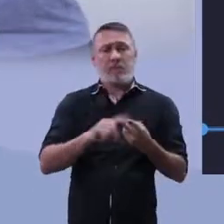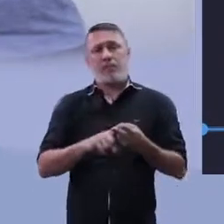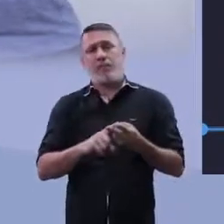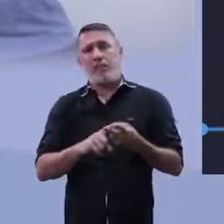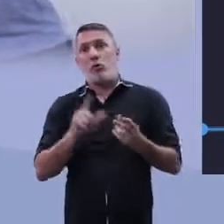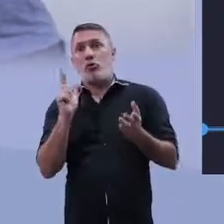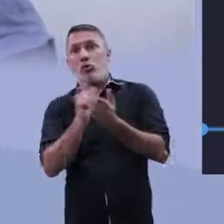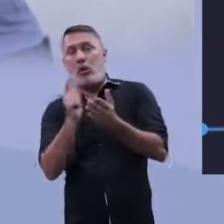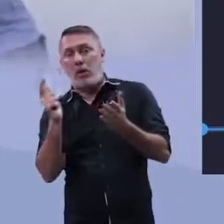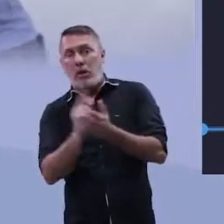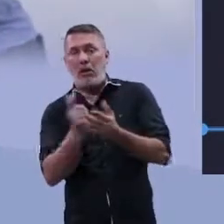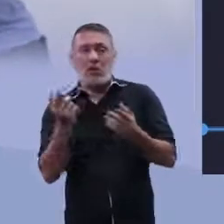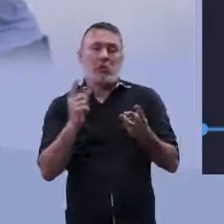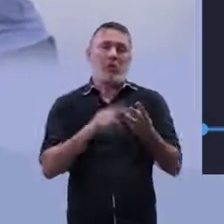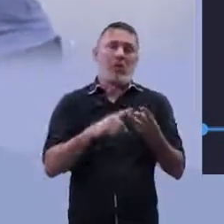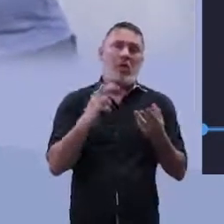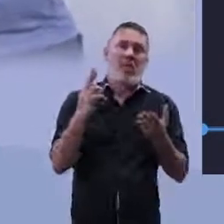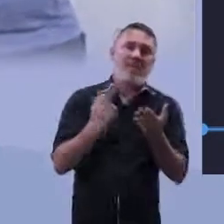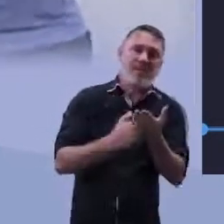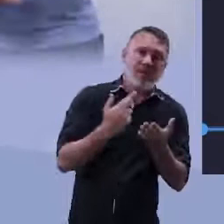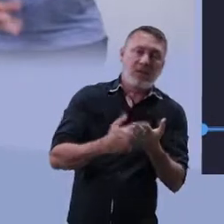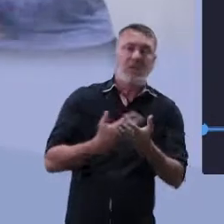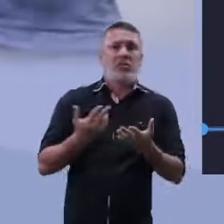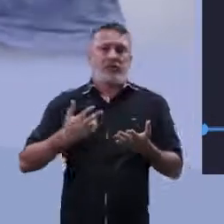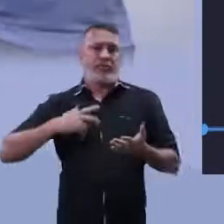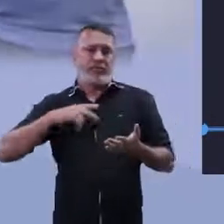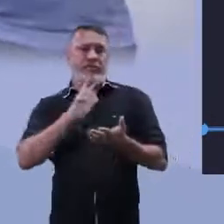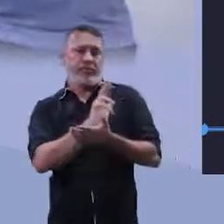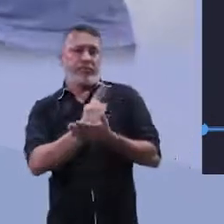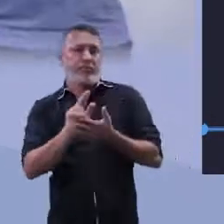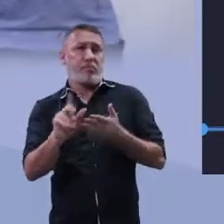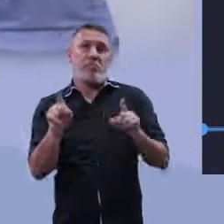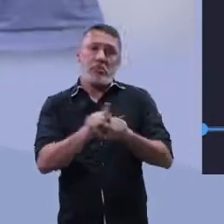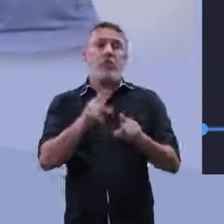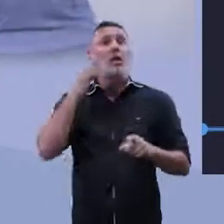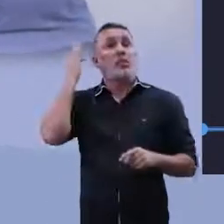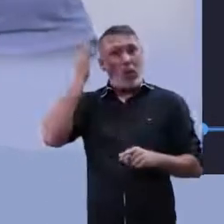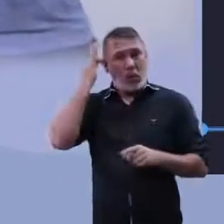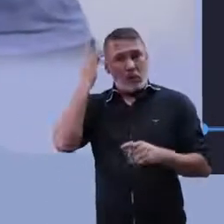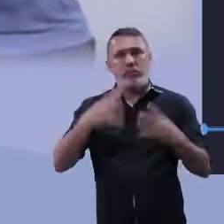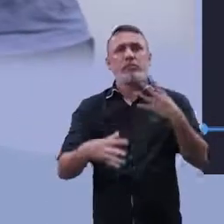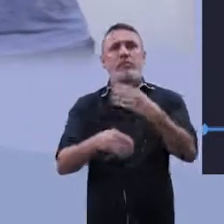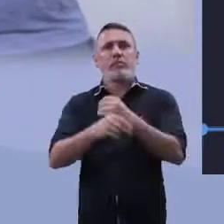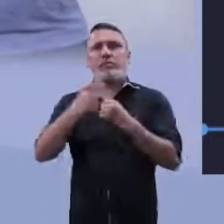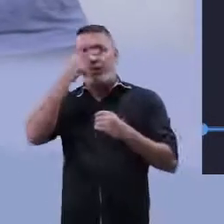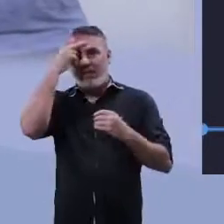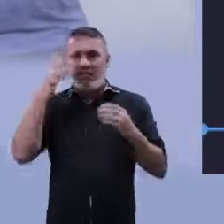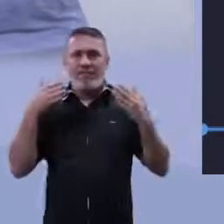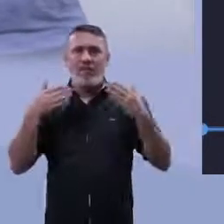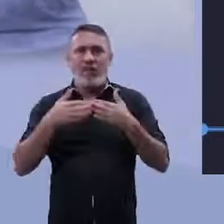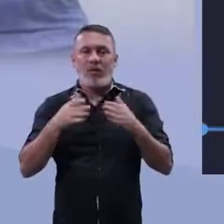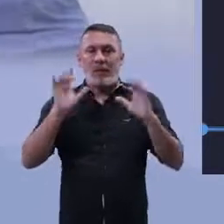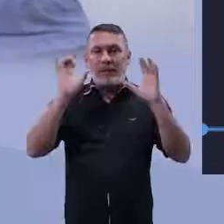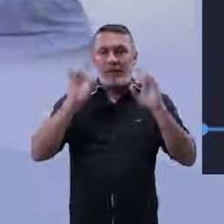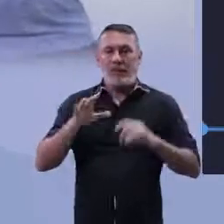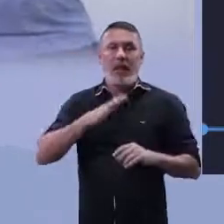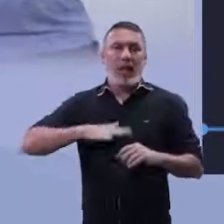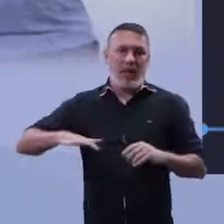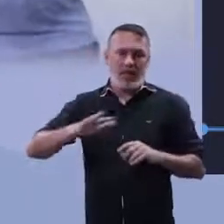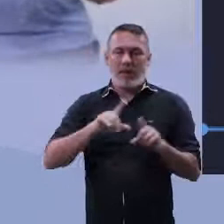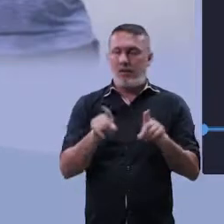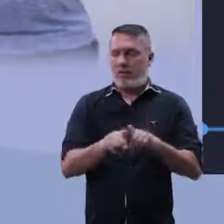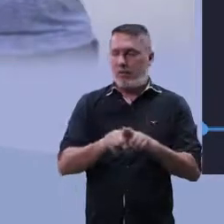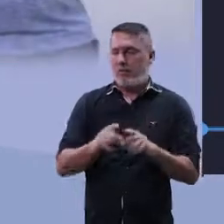geralmente algo de algum jornal, né, de alguma revista, e algum teórico, algum especialista da